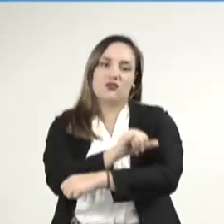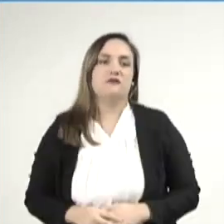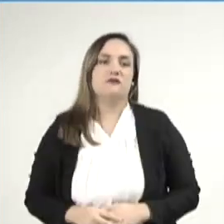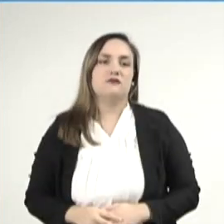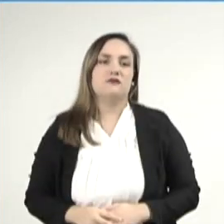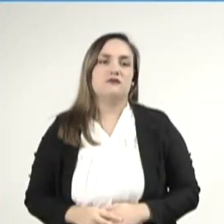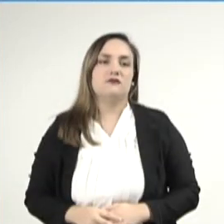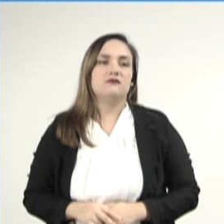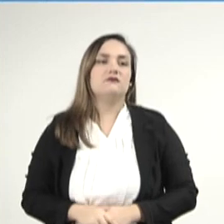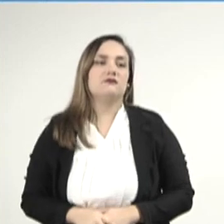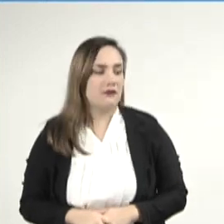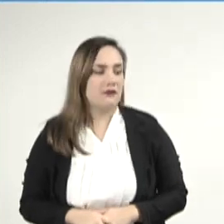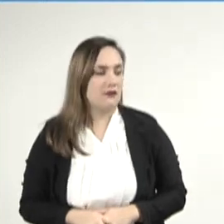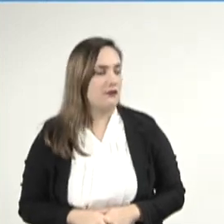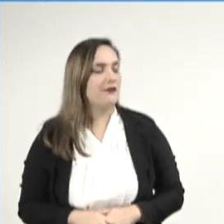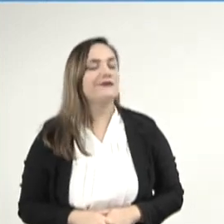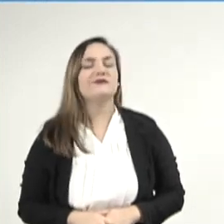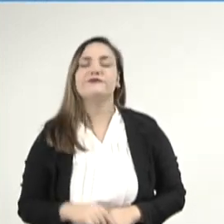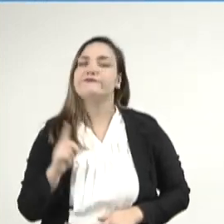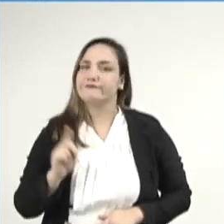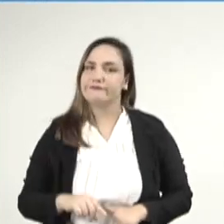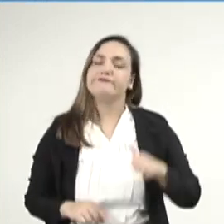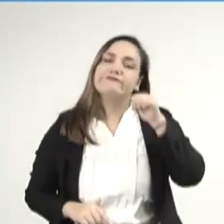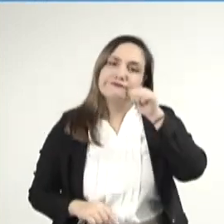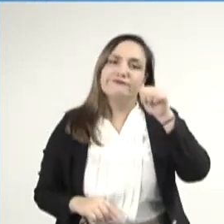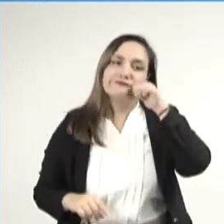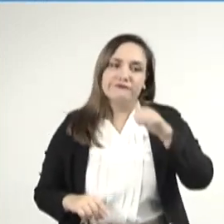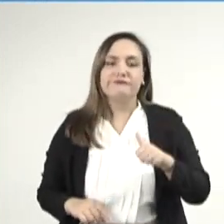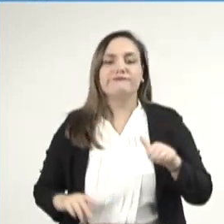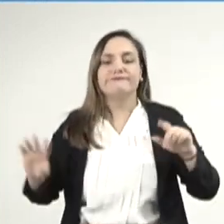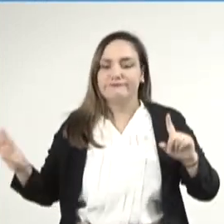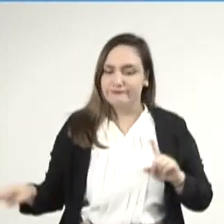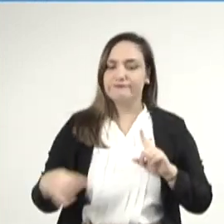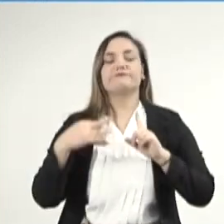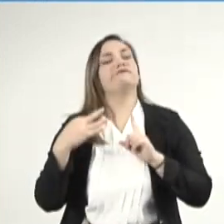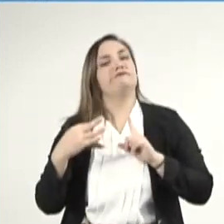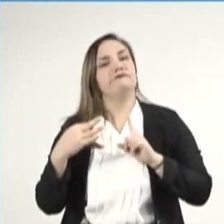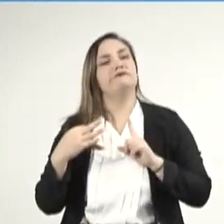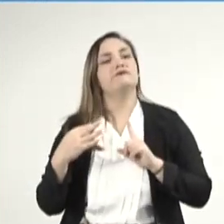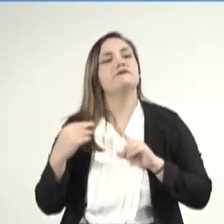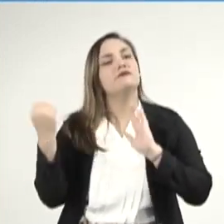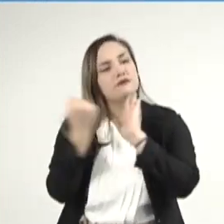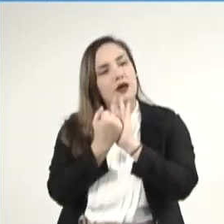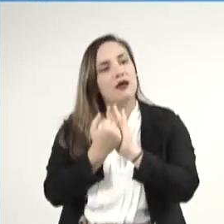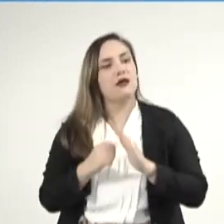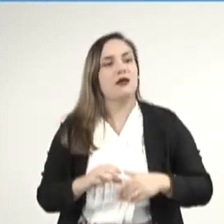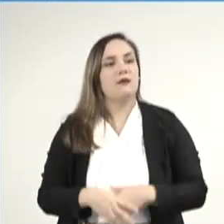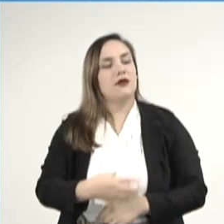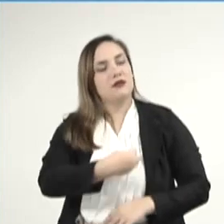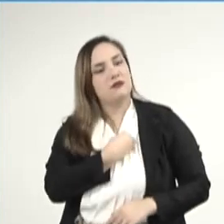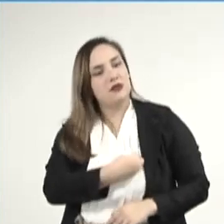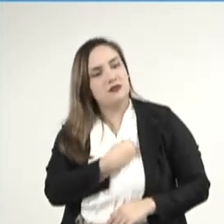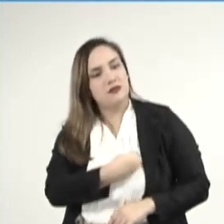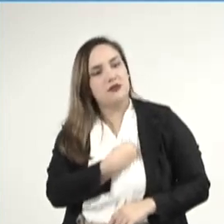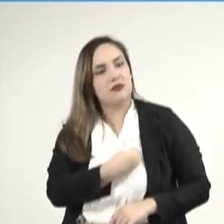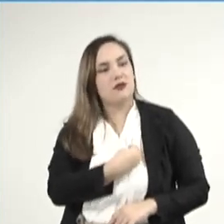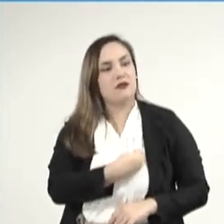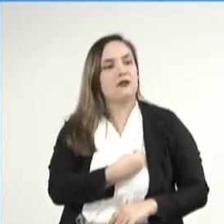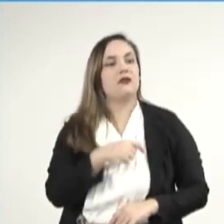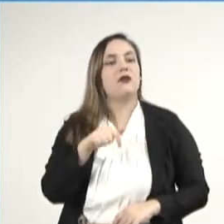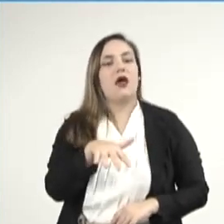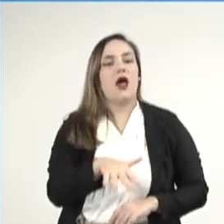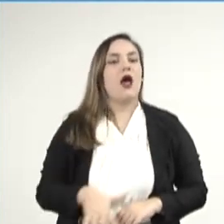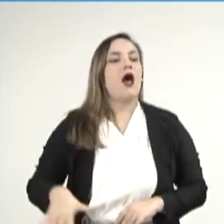Janeiro, ela se tornou realmente um símbolo, né, da participação efetiva